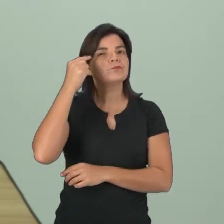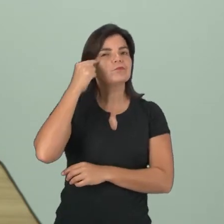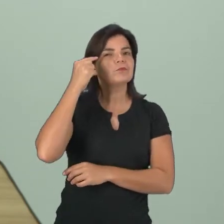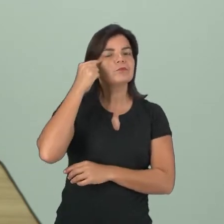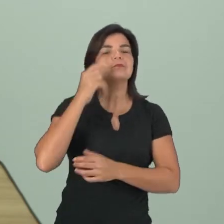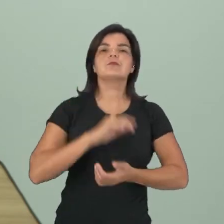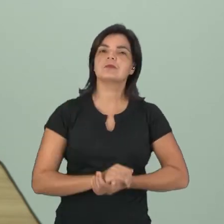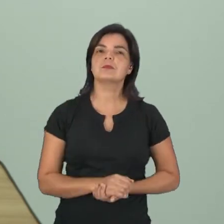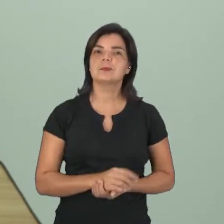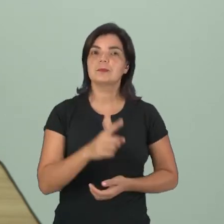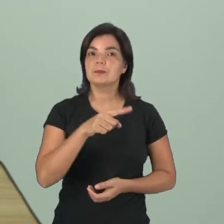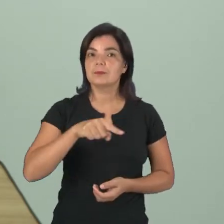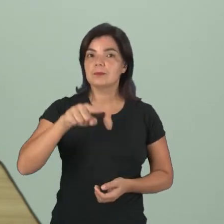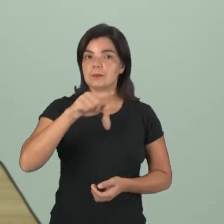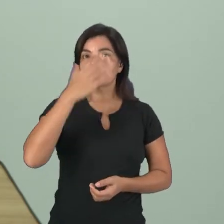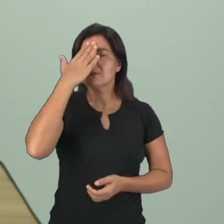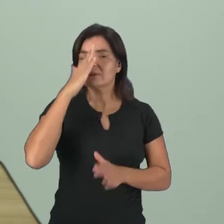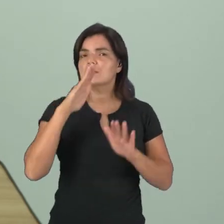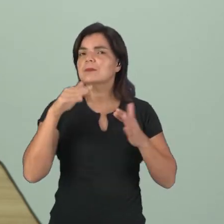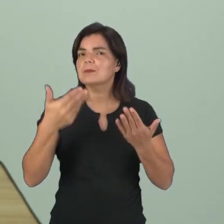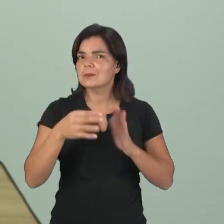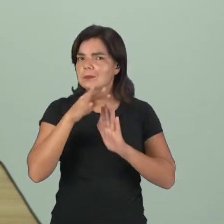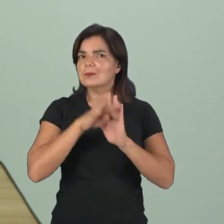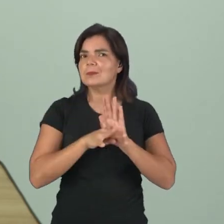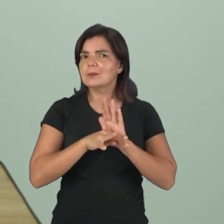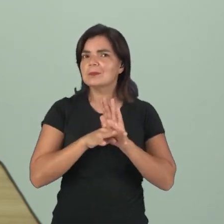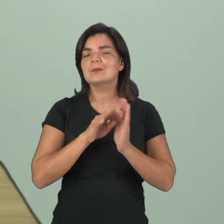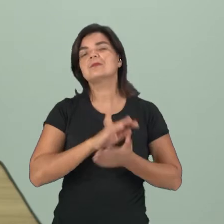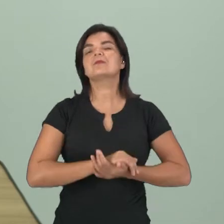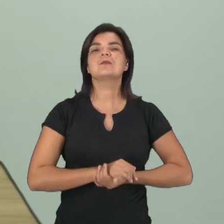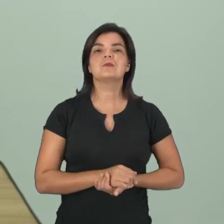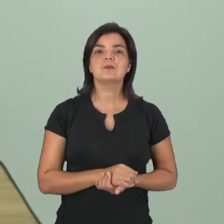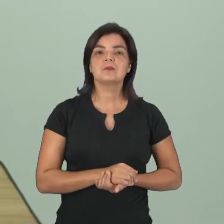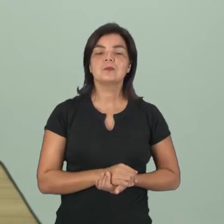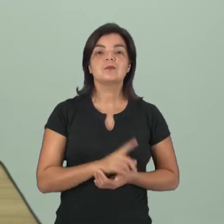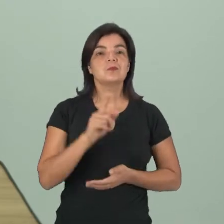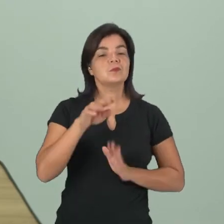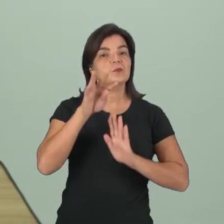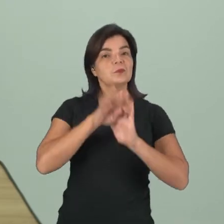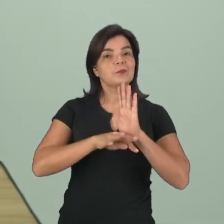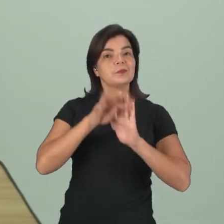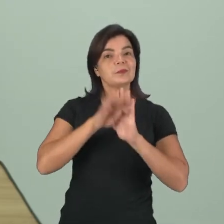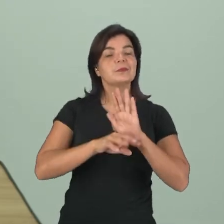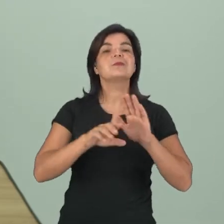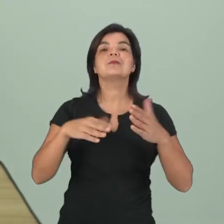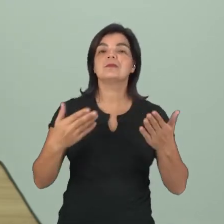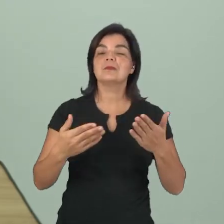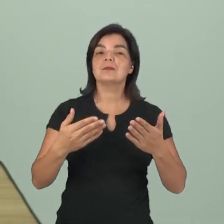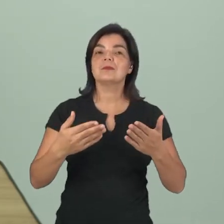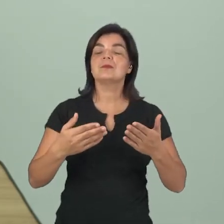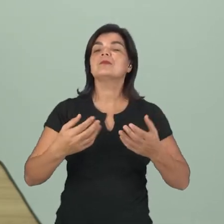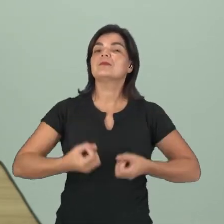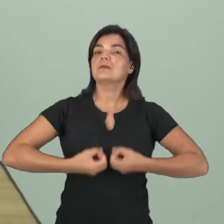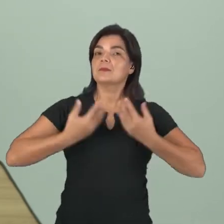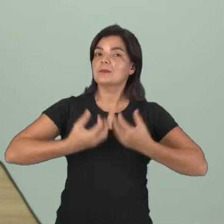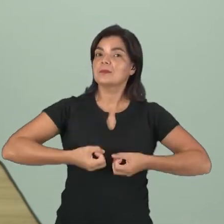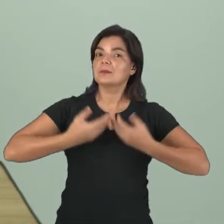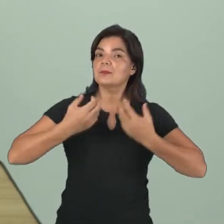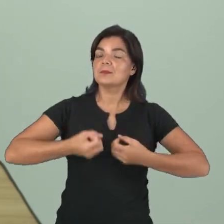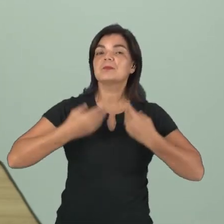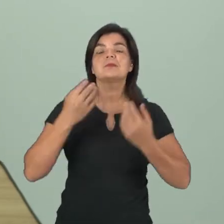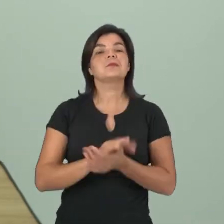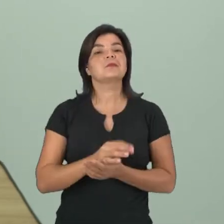pensamentos. Você já sabe qual é este texto? Esse texto é o poema.